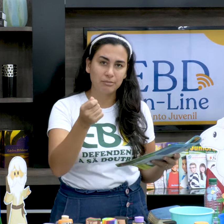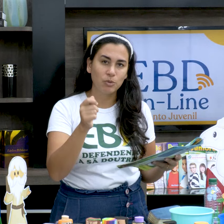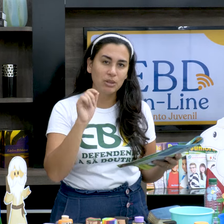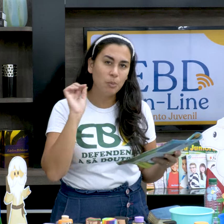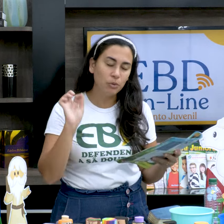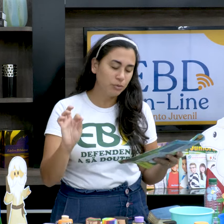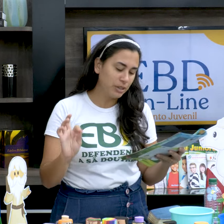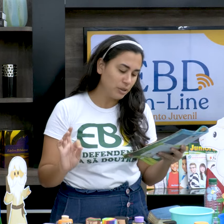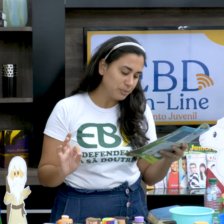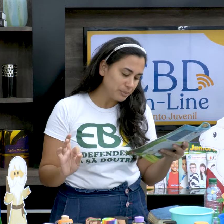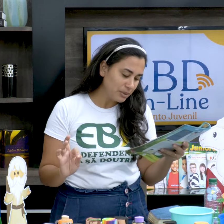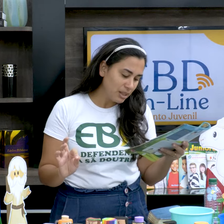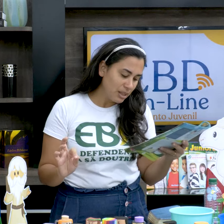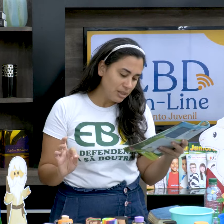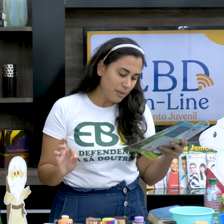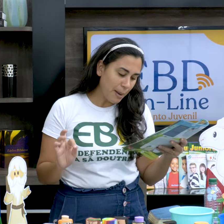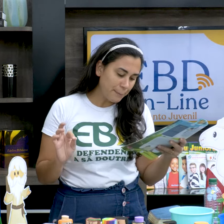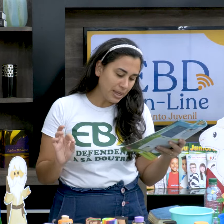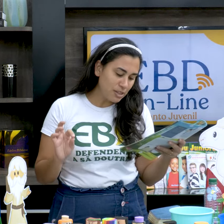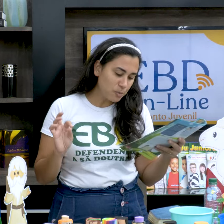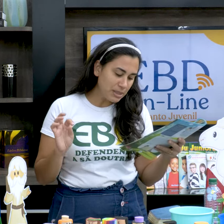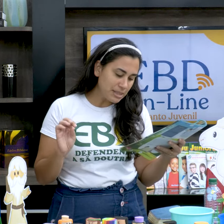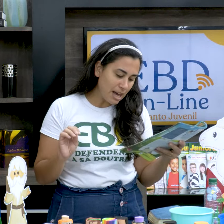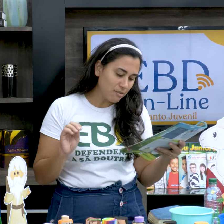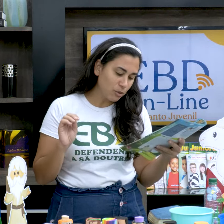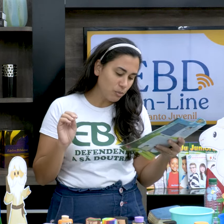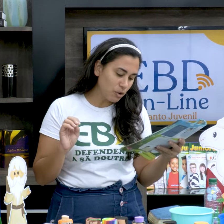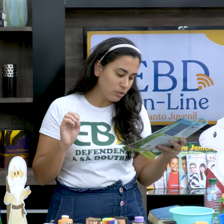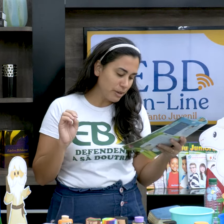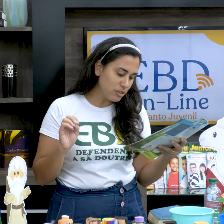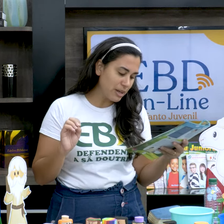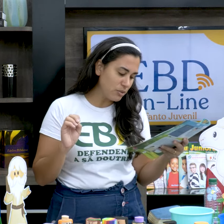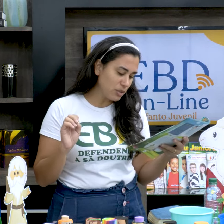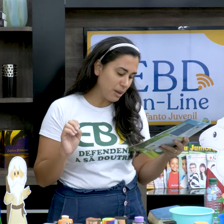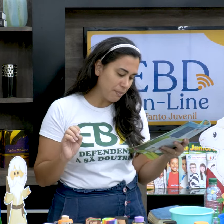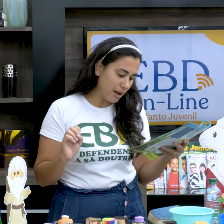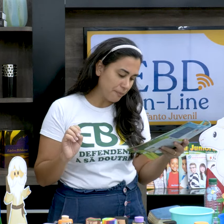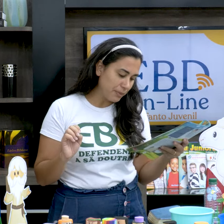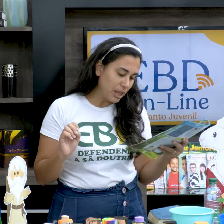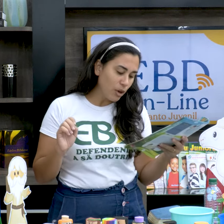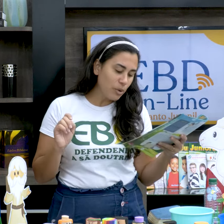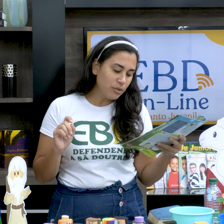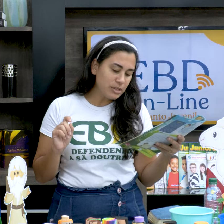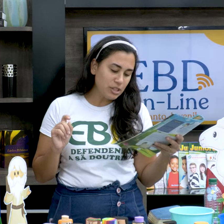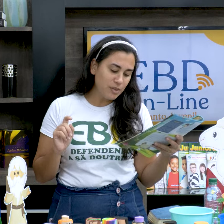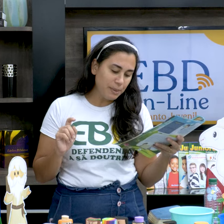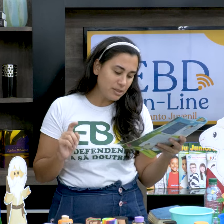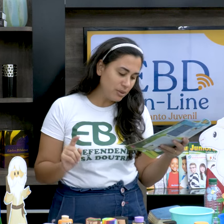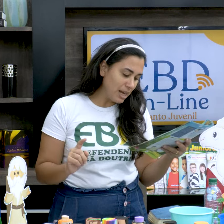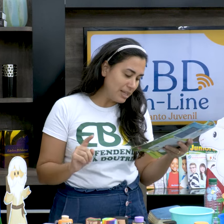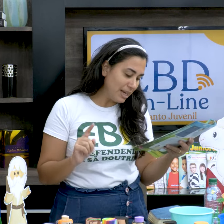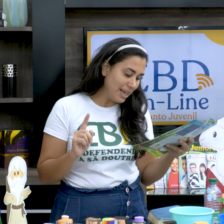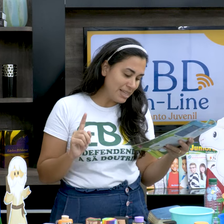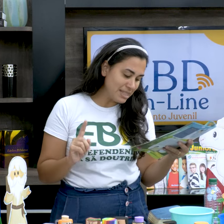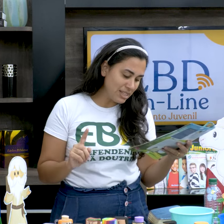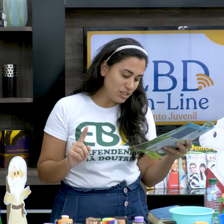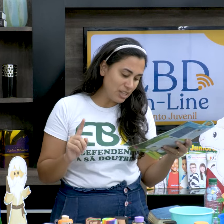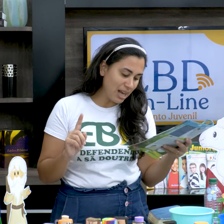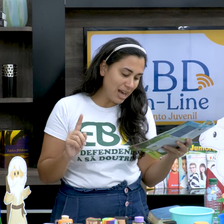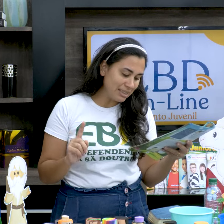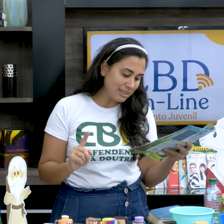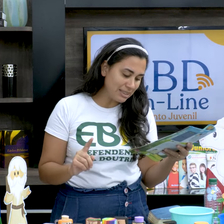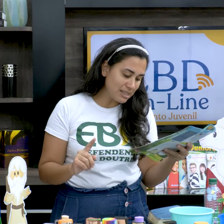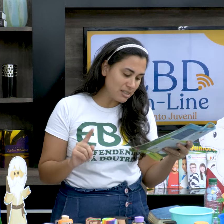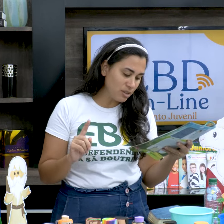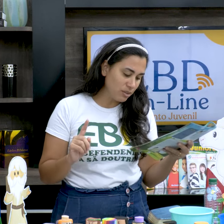fim, quando dá o ponto final. Então, apenas pensavam no modo mais fácil de escapar. Quando você estiver pressionada,